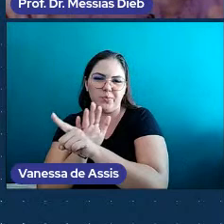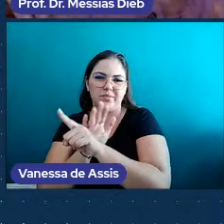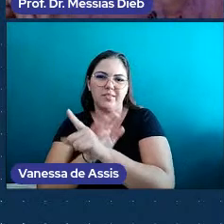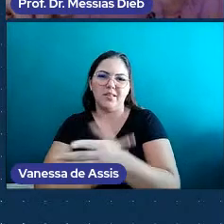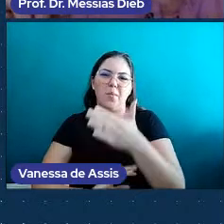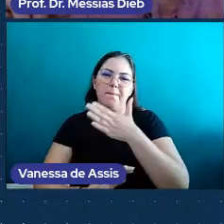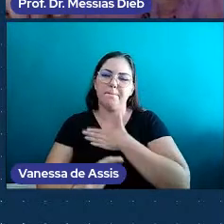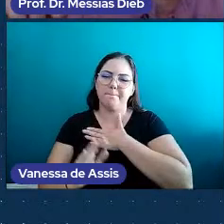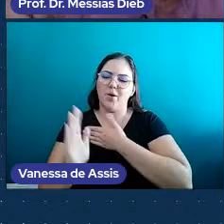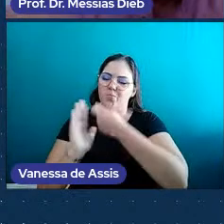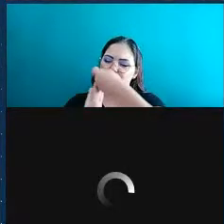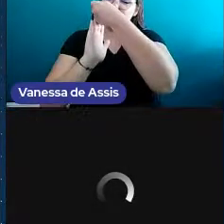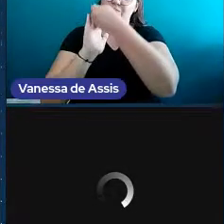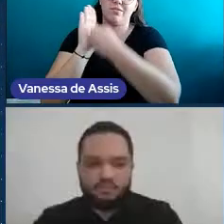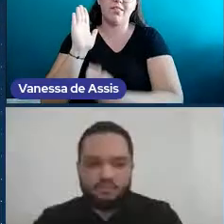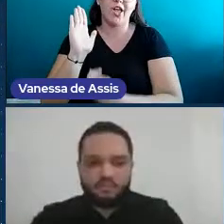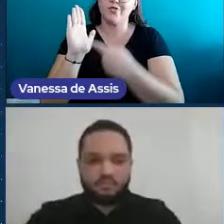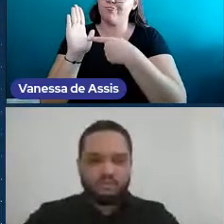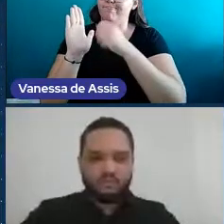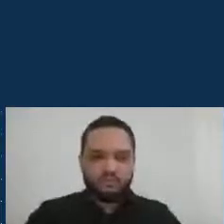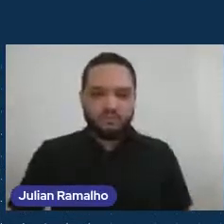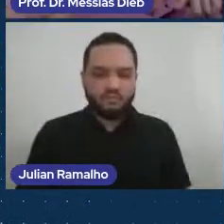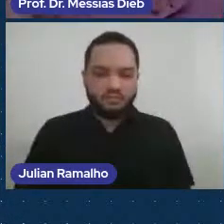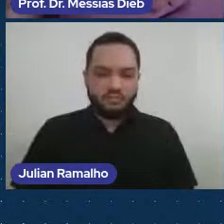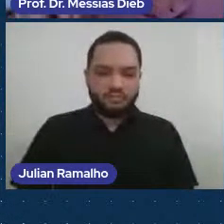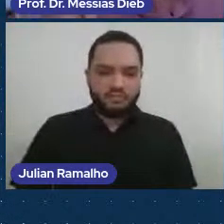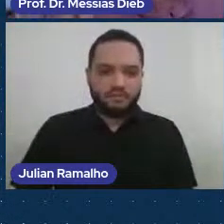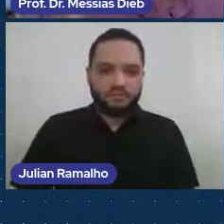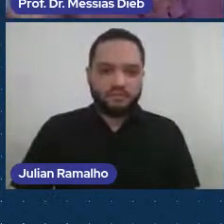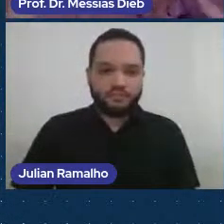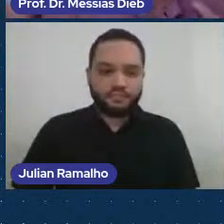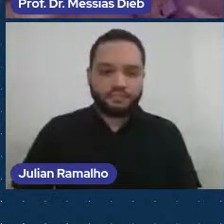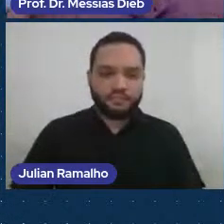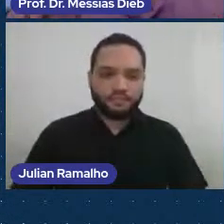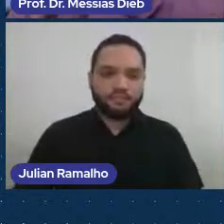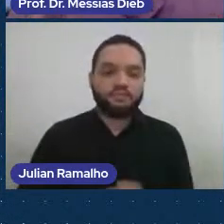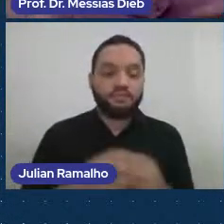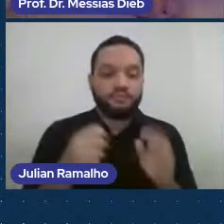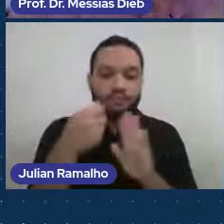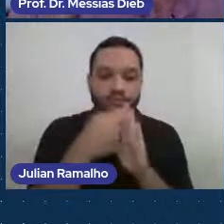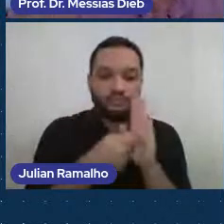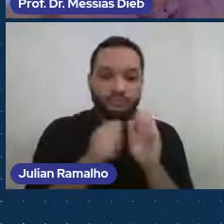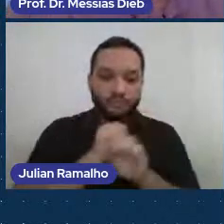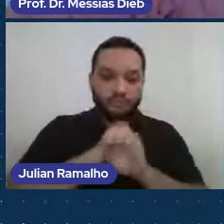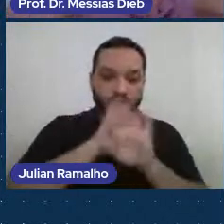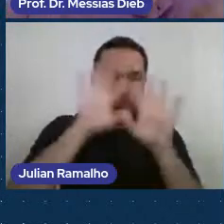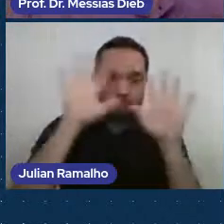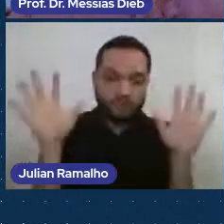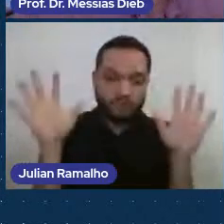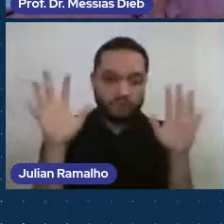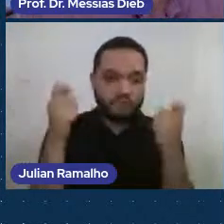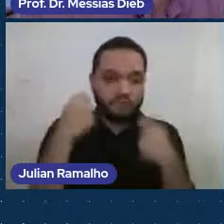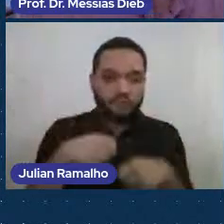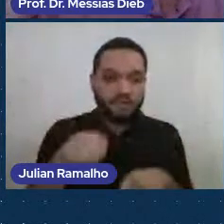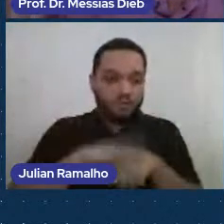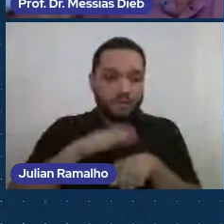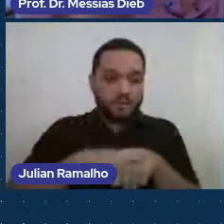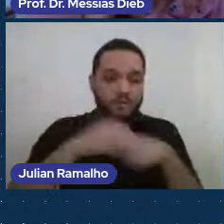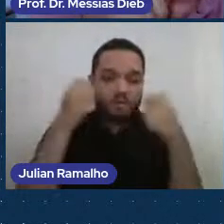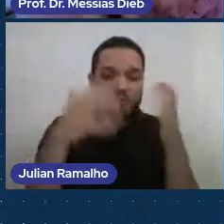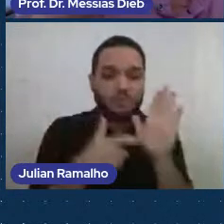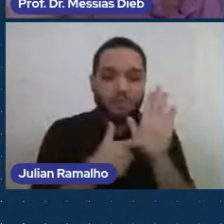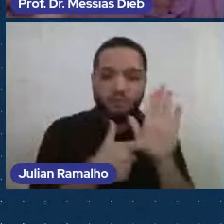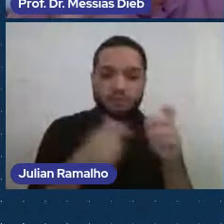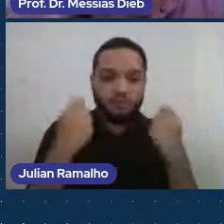estar tão clara que talvez dispense, né, a minha presença para explicar o que é que eu quero estudar. Então, aqui eu